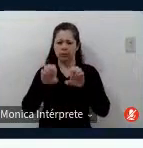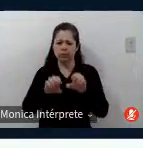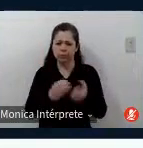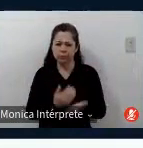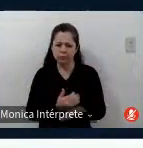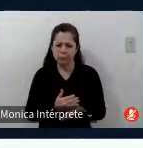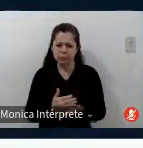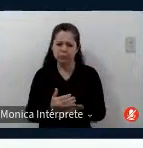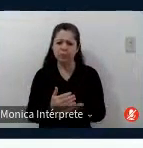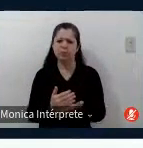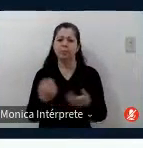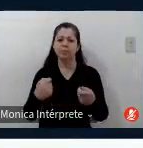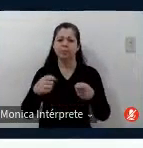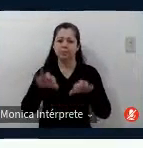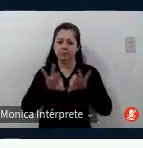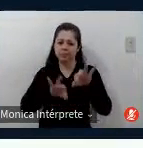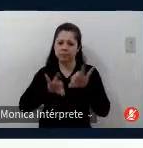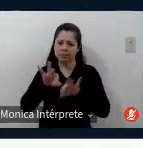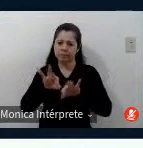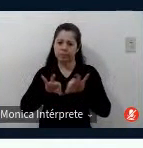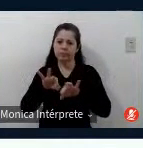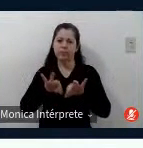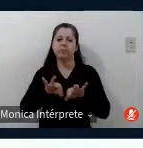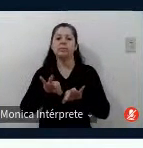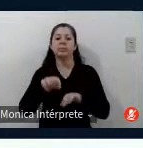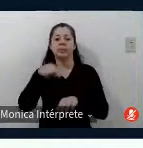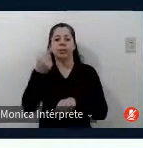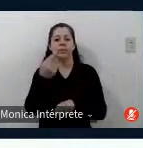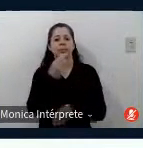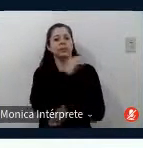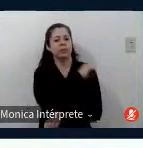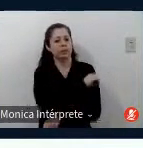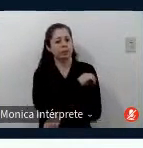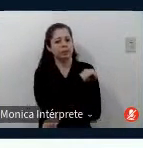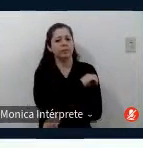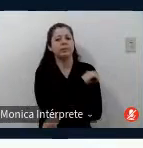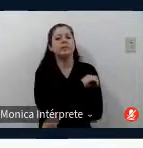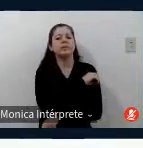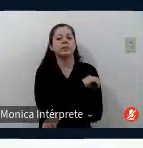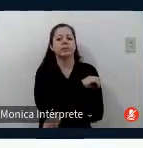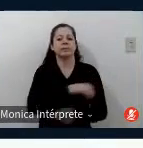então, também a realização dessas oficinas. Pode passar.